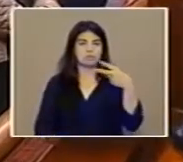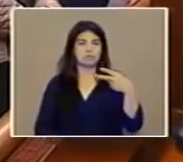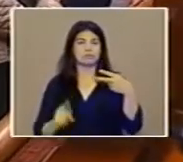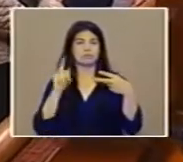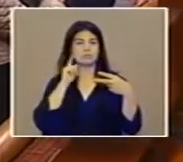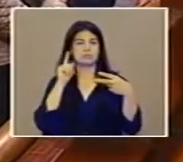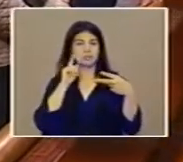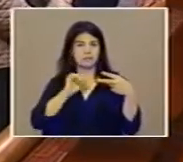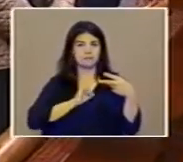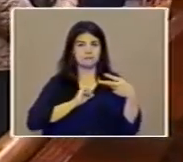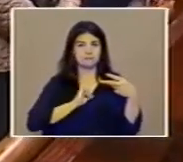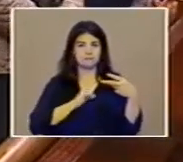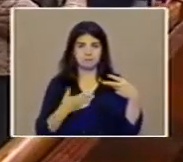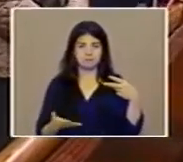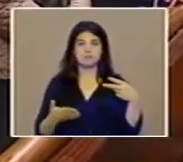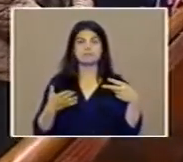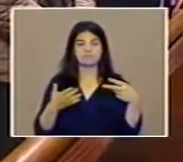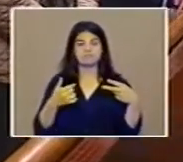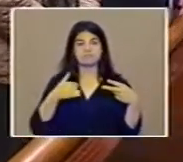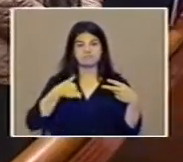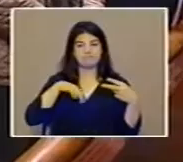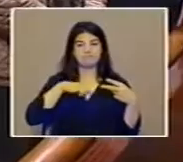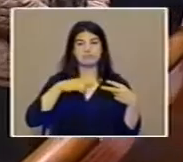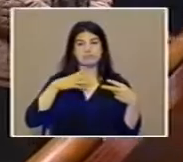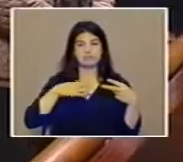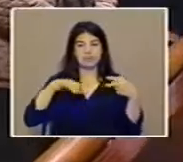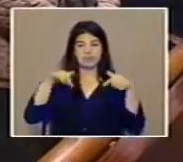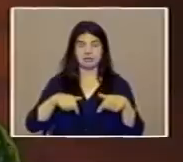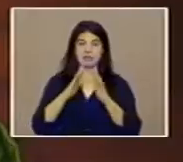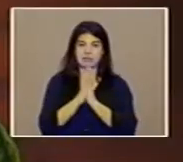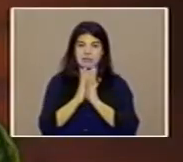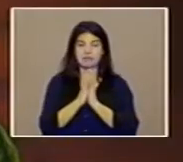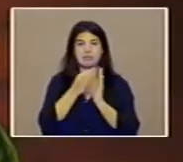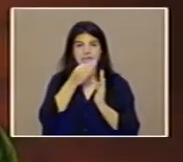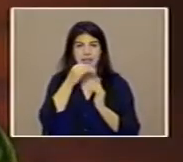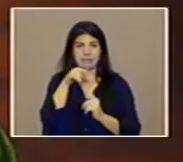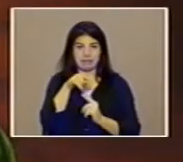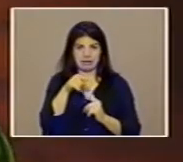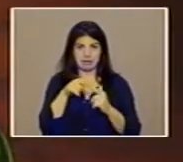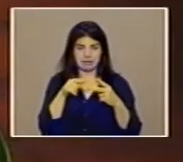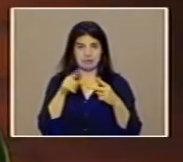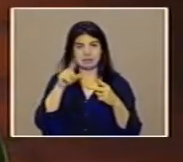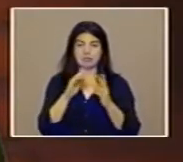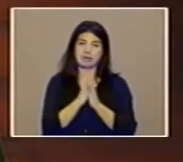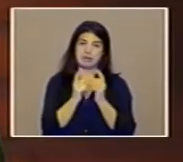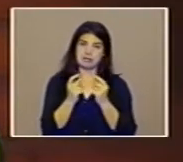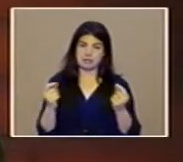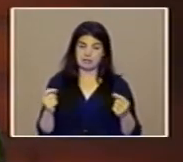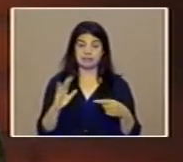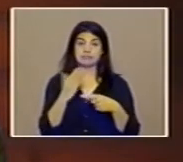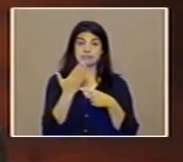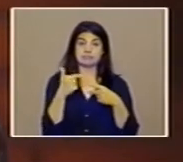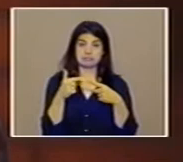nós e o pau queremos ter presente nesta Eucaristia e rezar por eles o primeiro